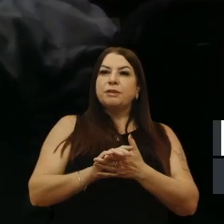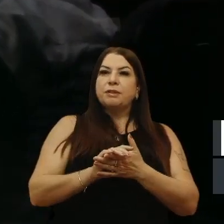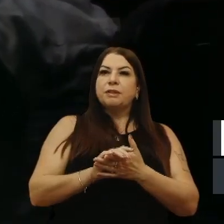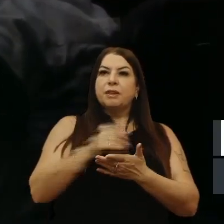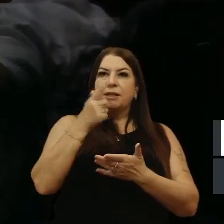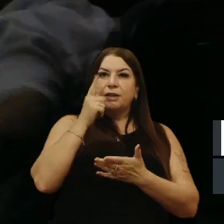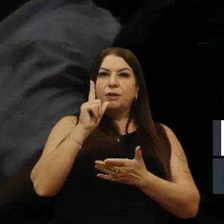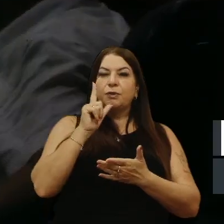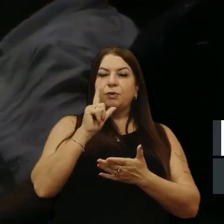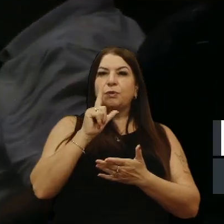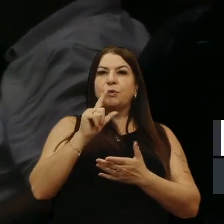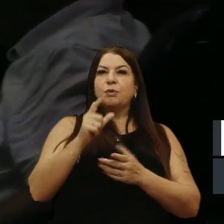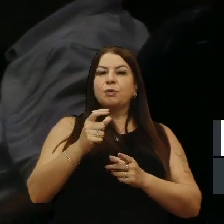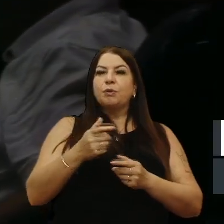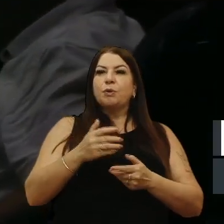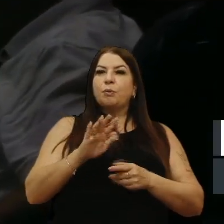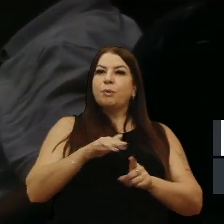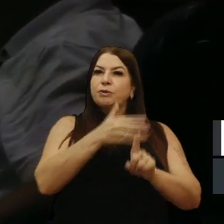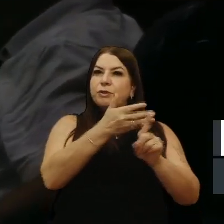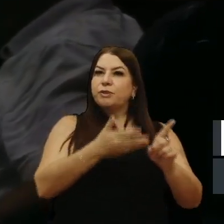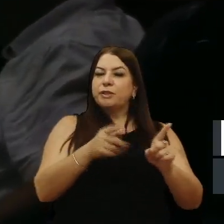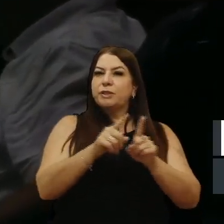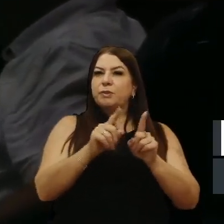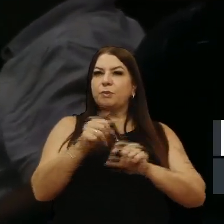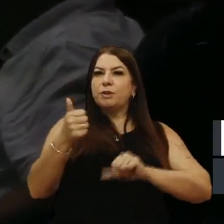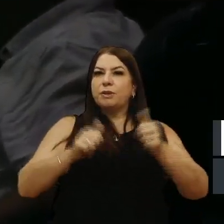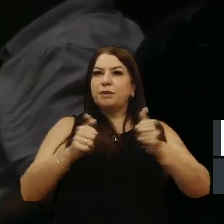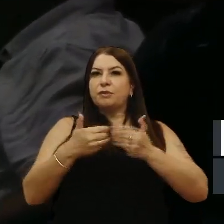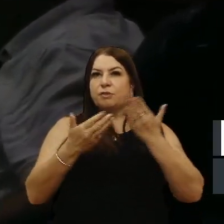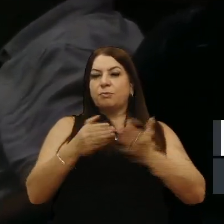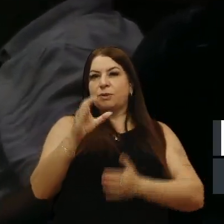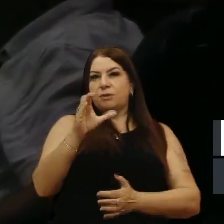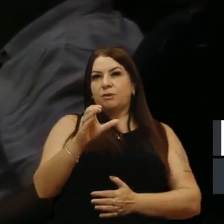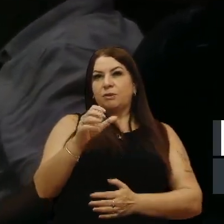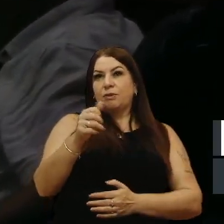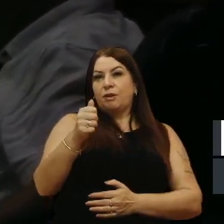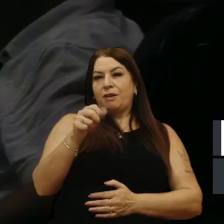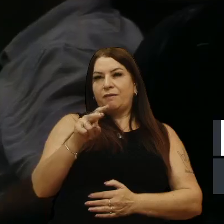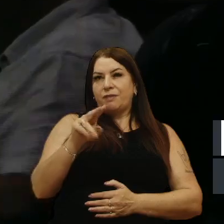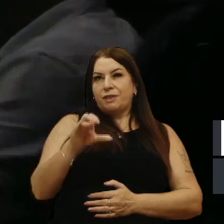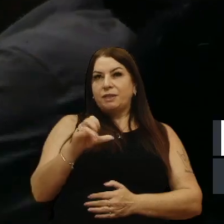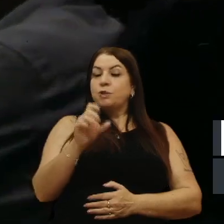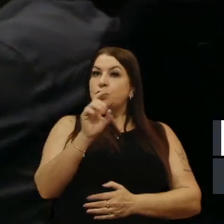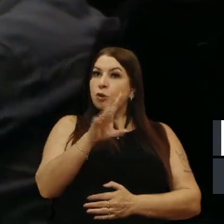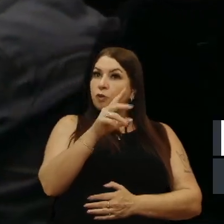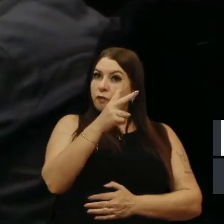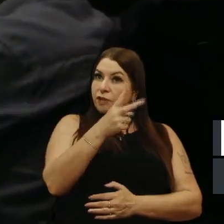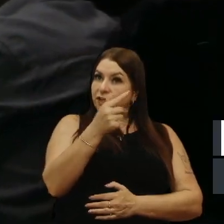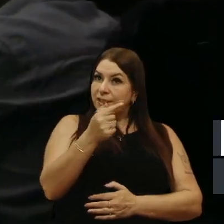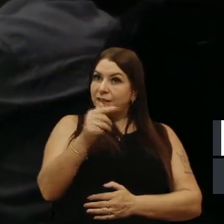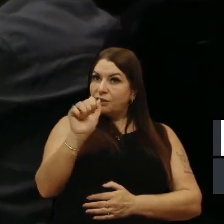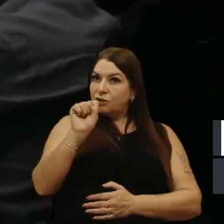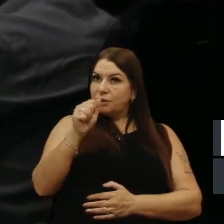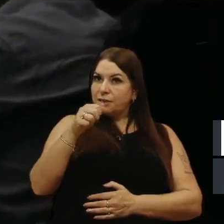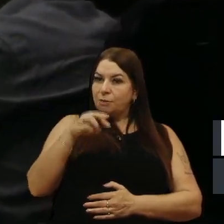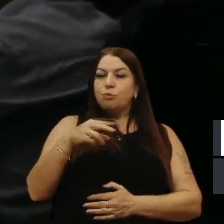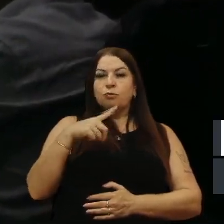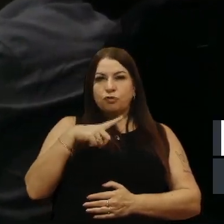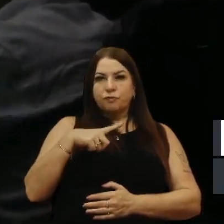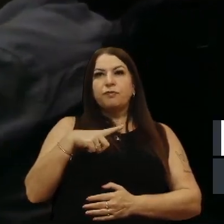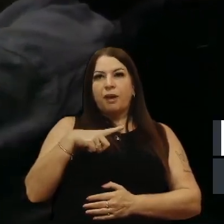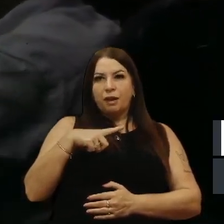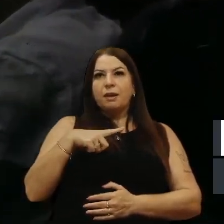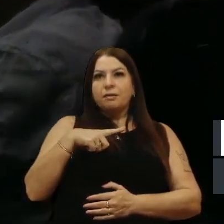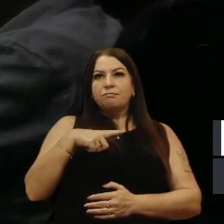distinção referente à qualidade no atendimento de pacientes com AVC. Somente 27 SAMUs do Brasil receberam